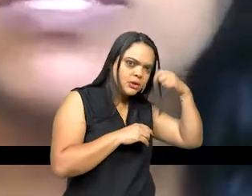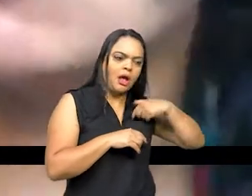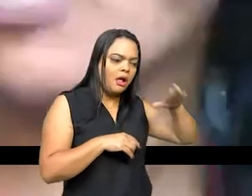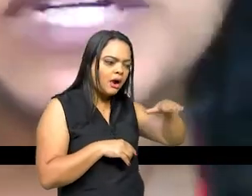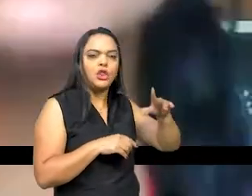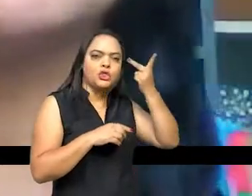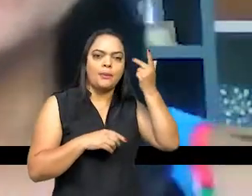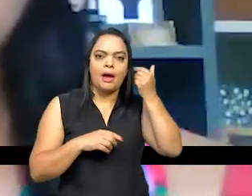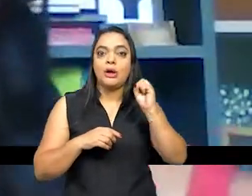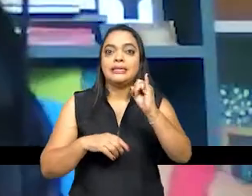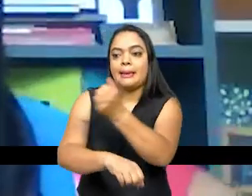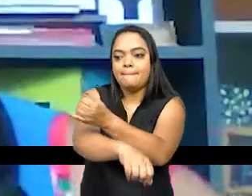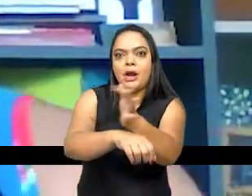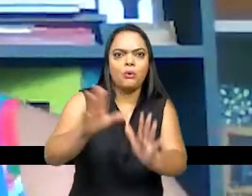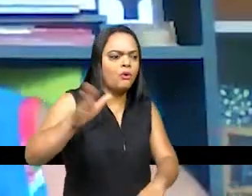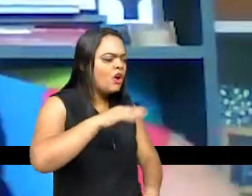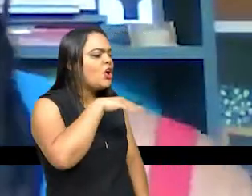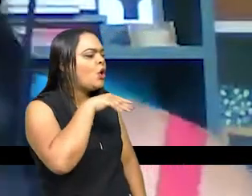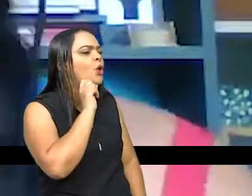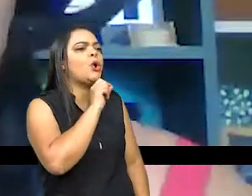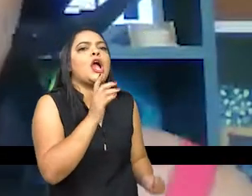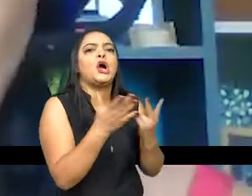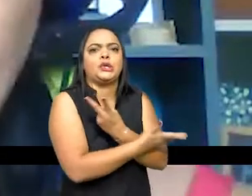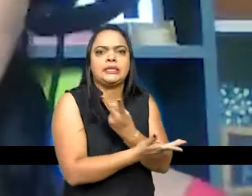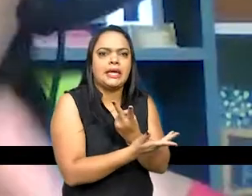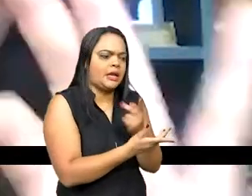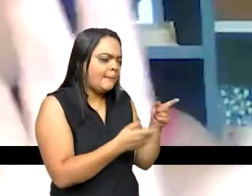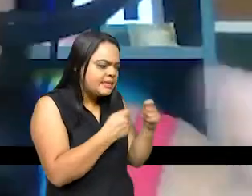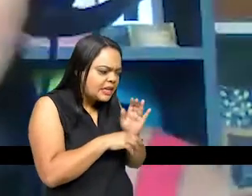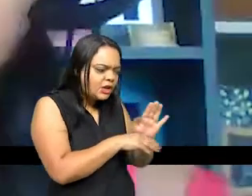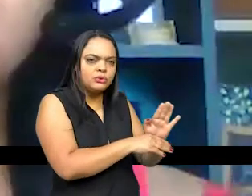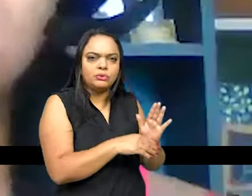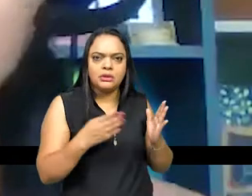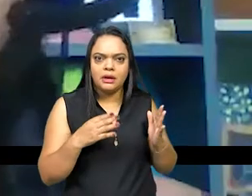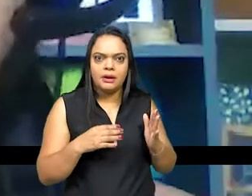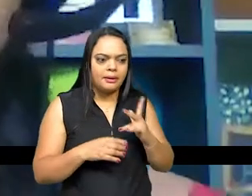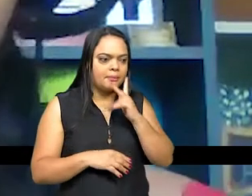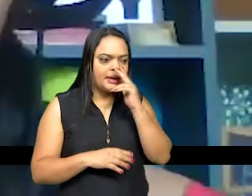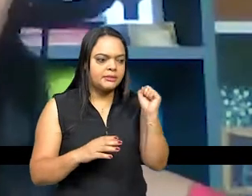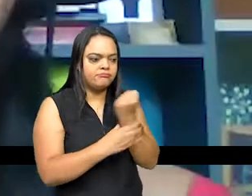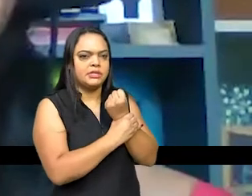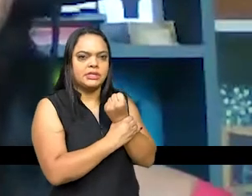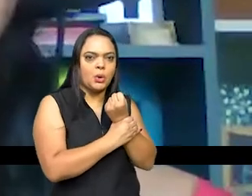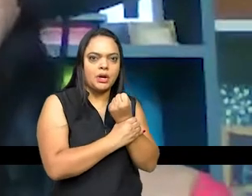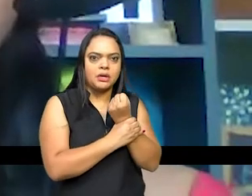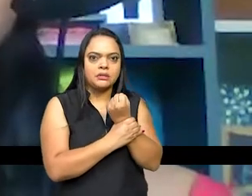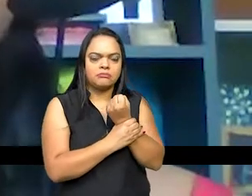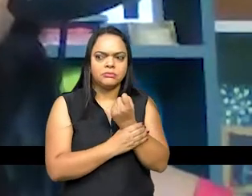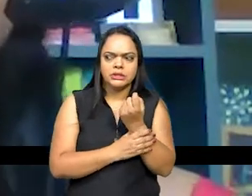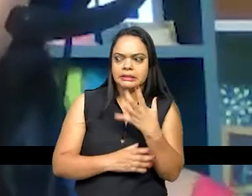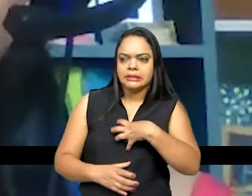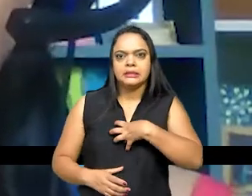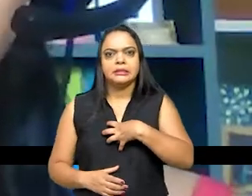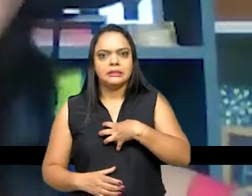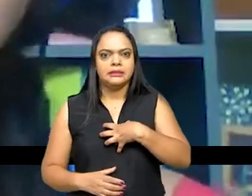com os guris, está precisando de ajuda? Tá. Isso dá um creque. Isso quebra, né? Isso desmonta. E